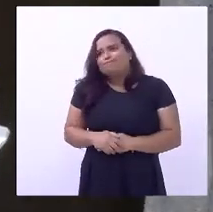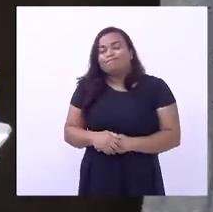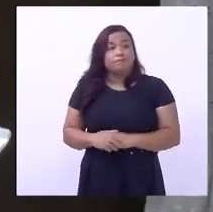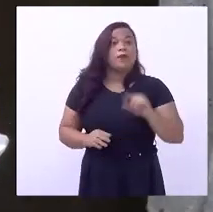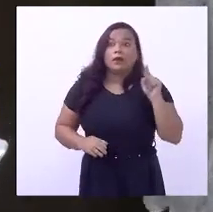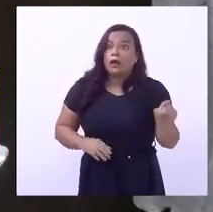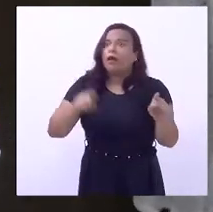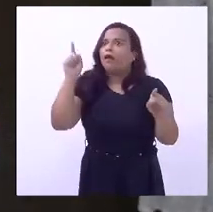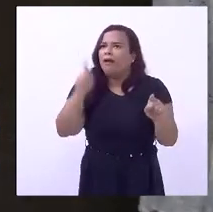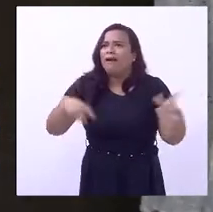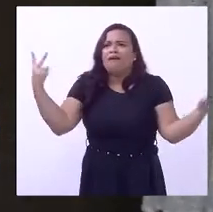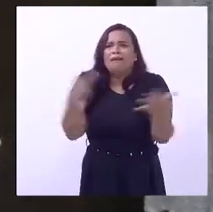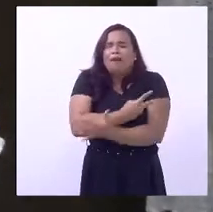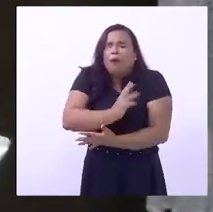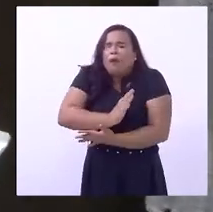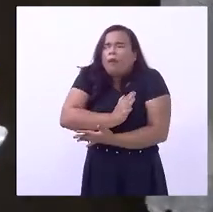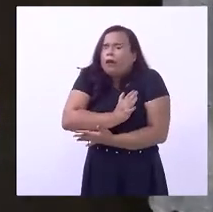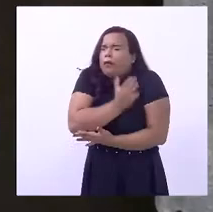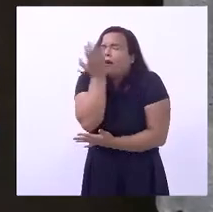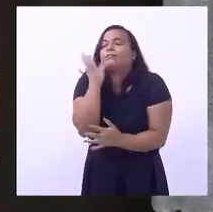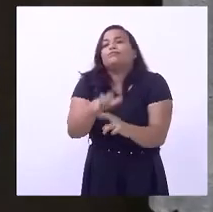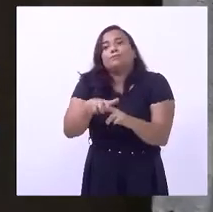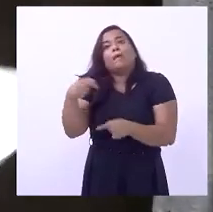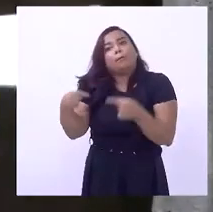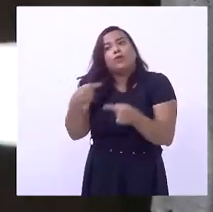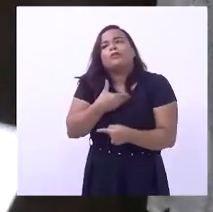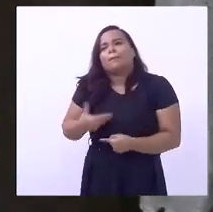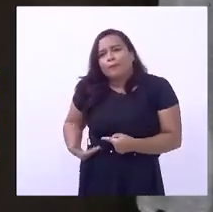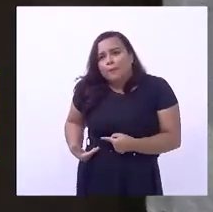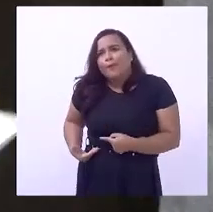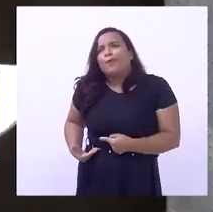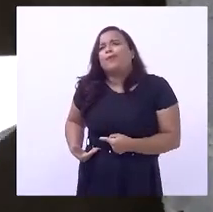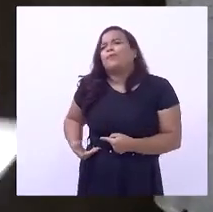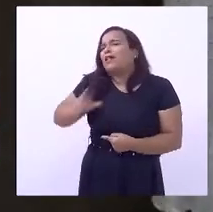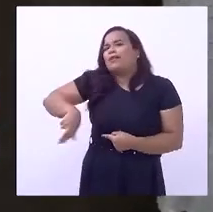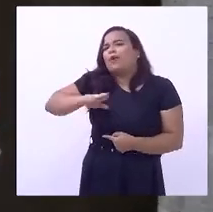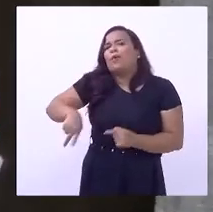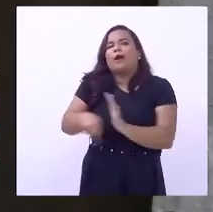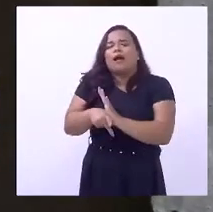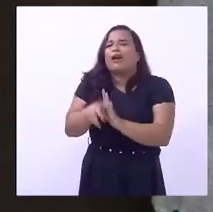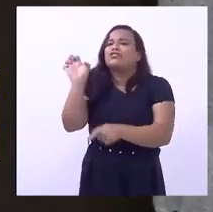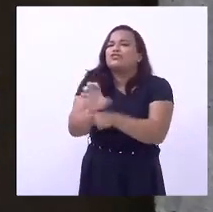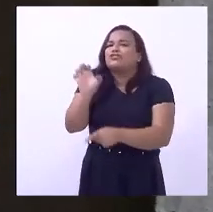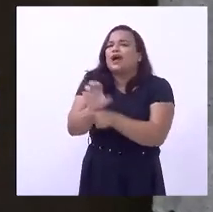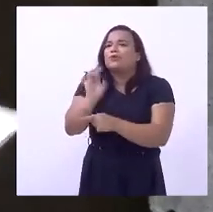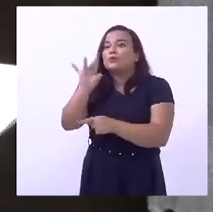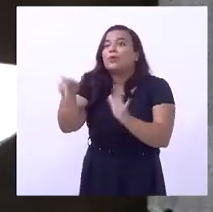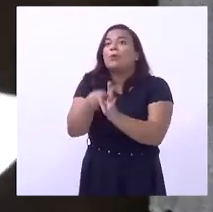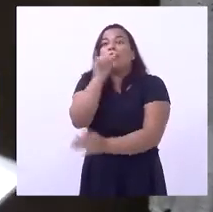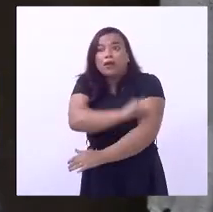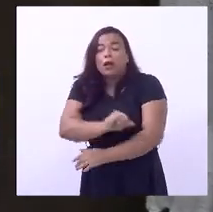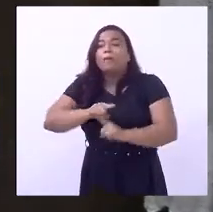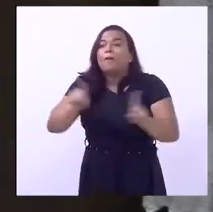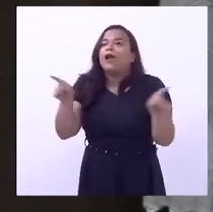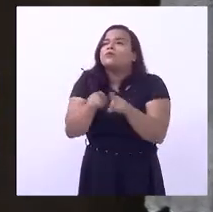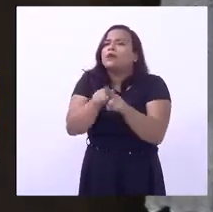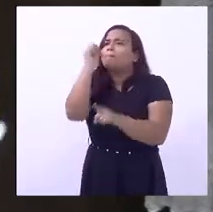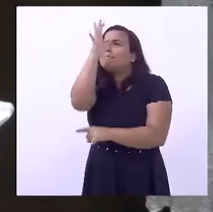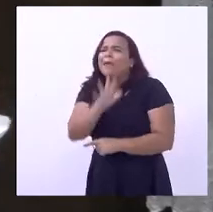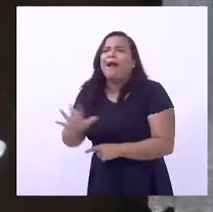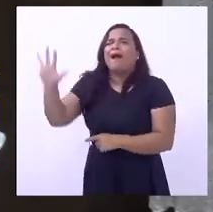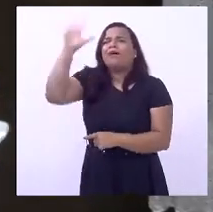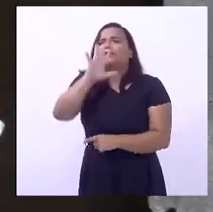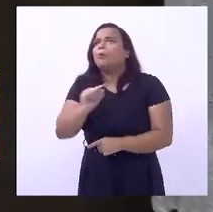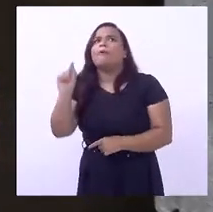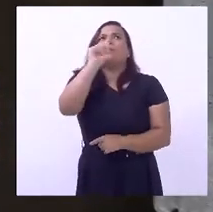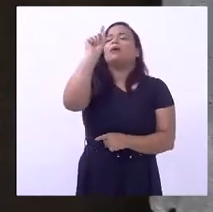da tragédia da política pública, não só de Estado que temos no Rio de Janeiro, mas no Brasil afora. Mas